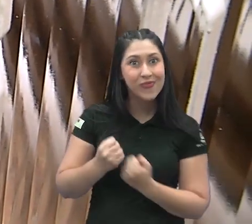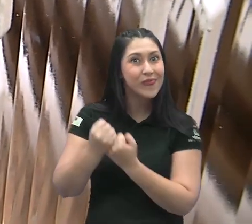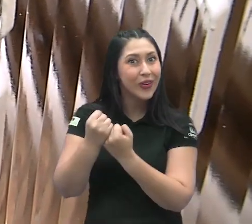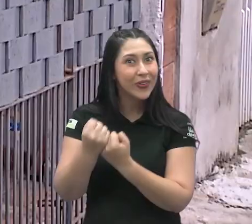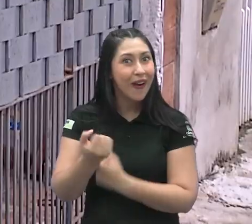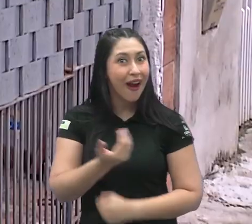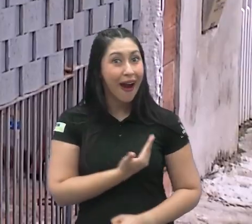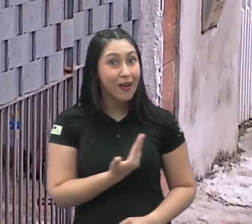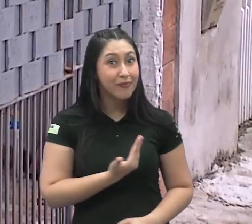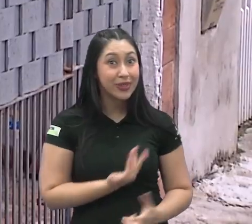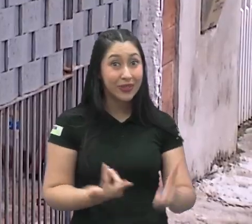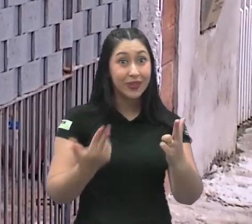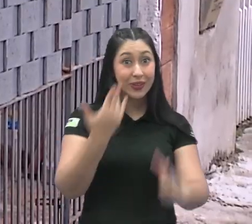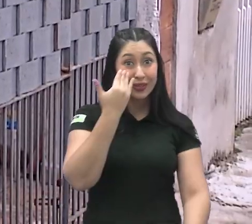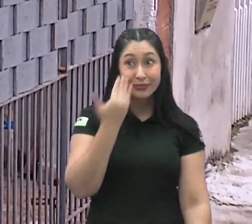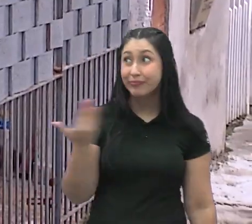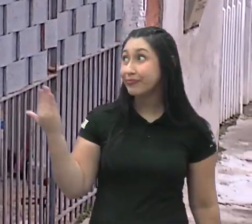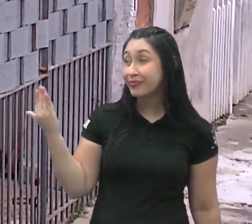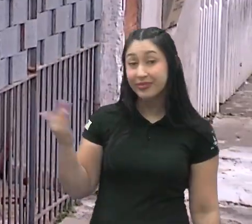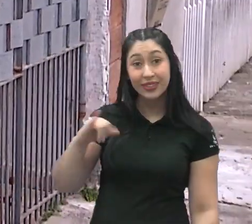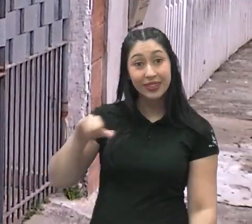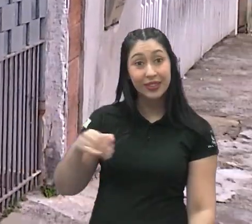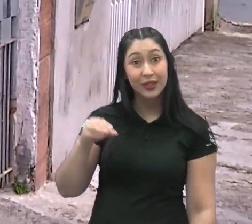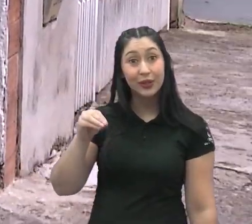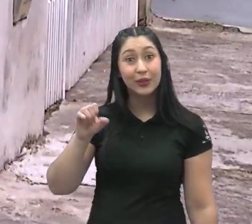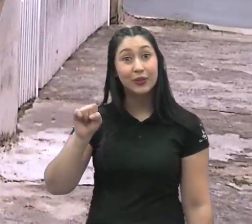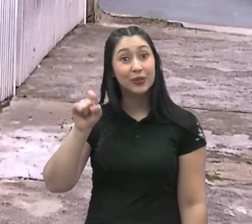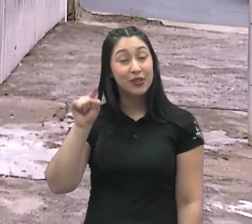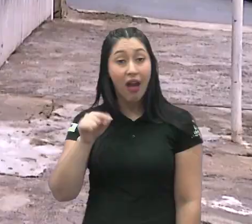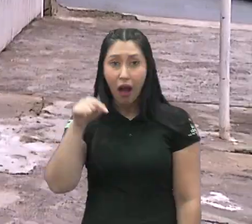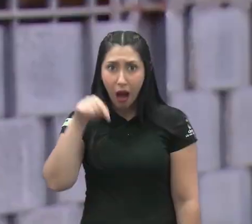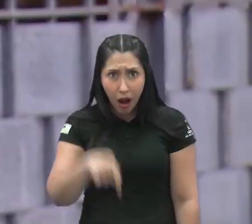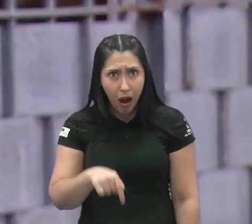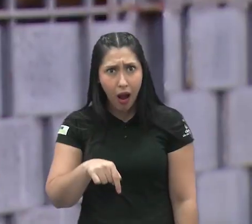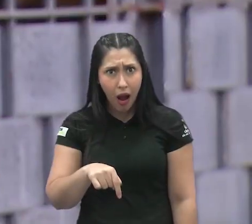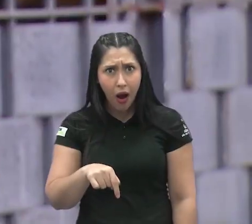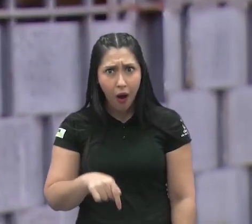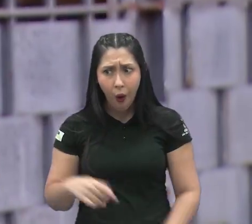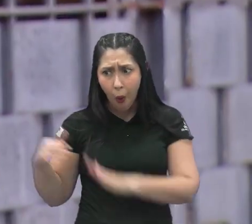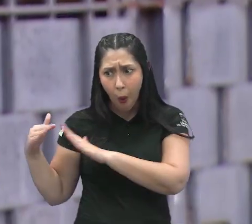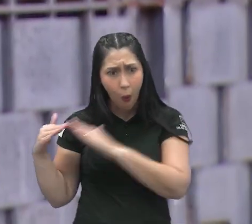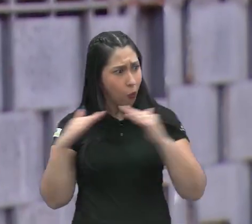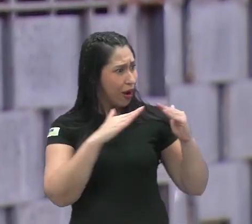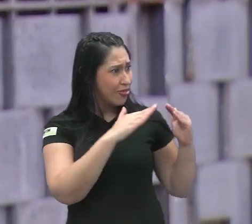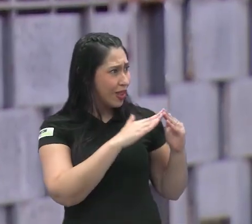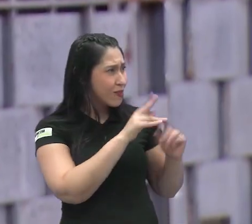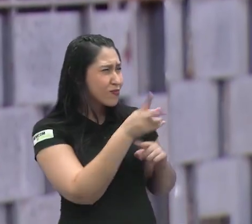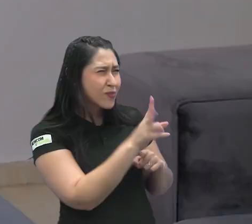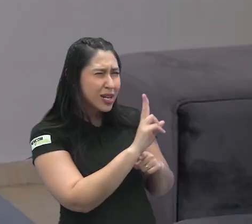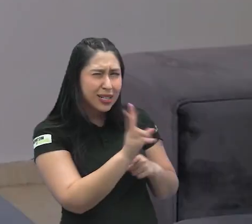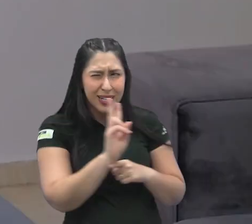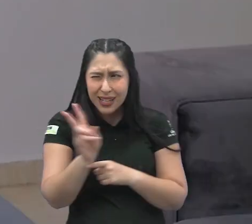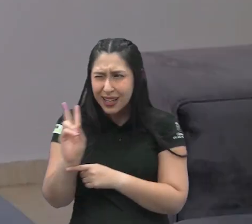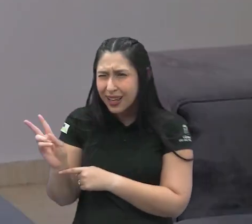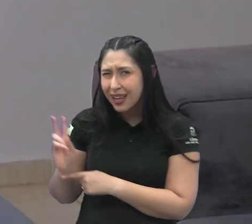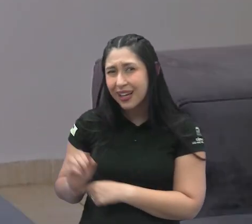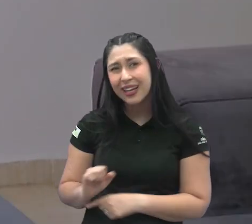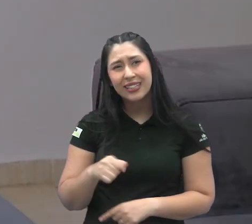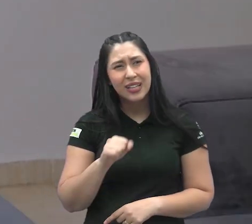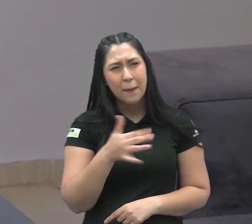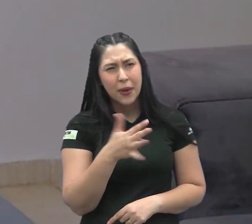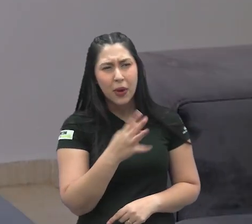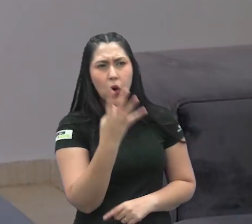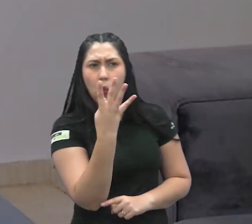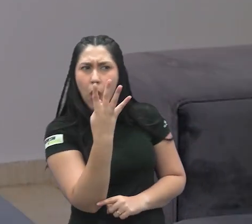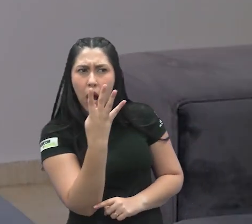de apoio. É o que faz o José Carlos. Aqui, os vizinhos ficam de olho nas casas uns dos outros. A gente tem sim